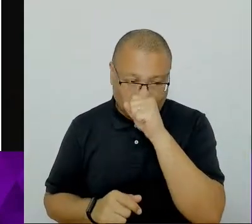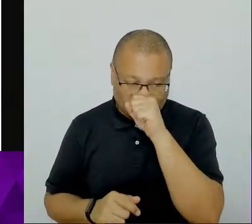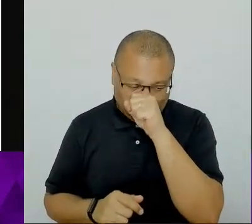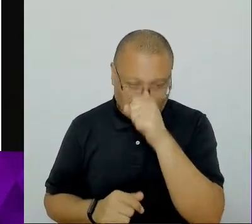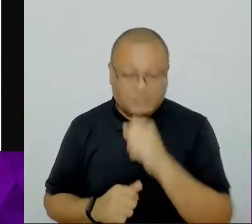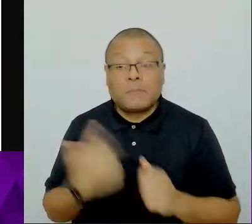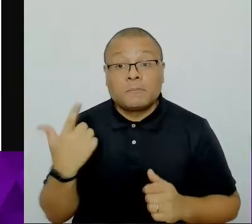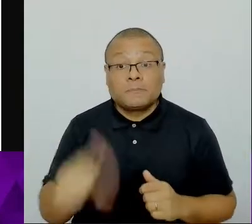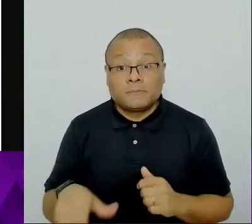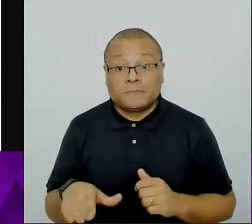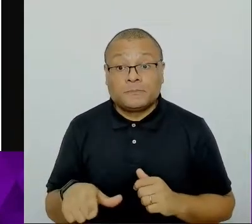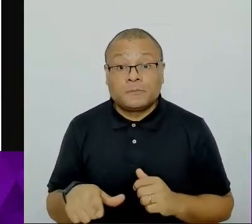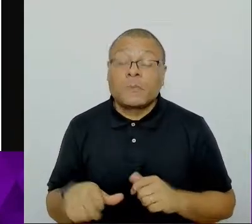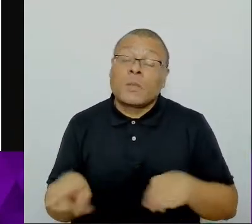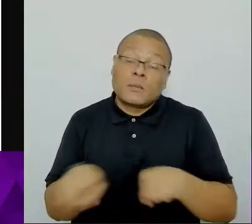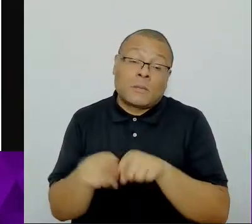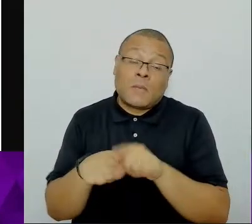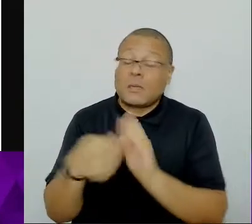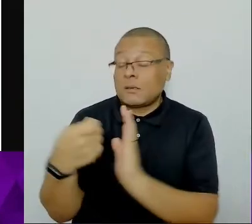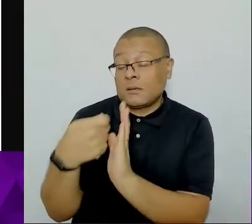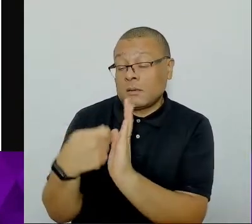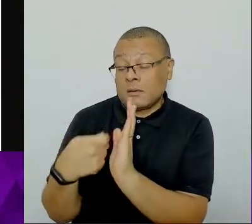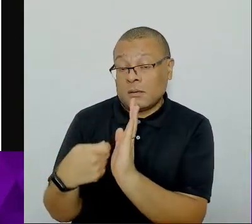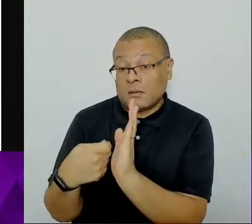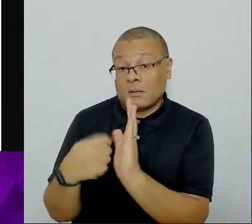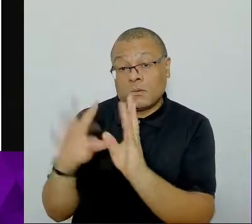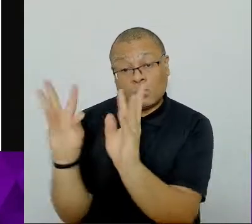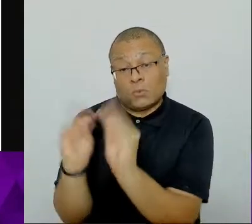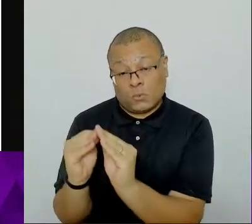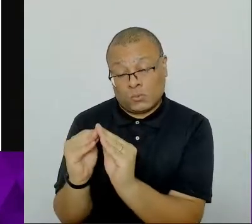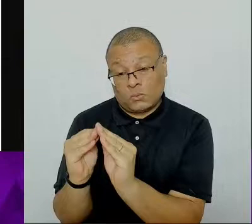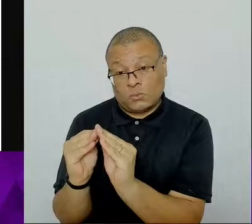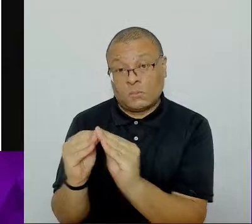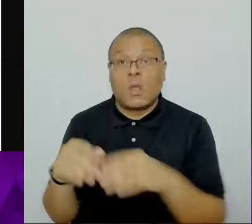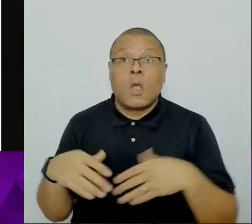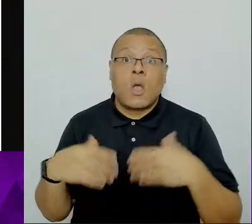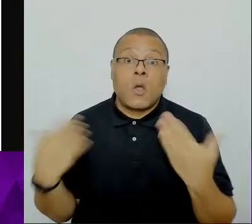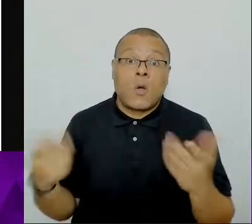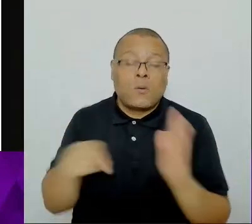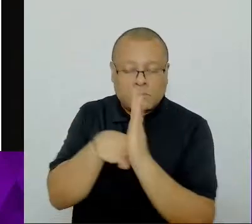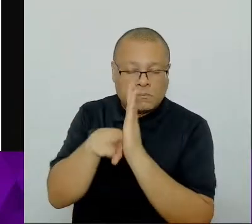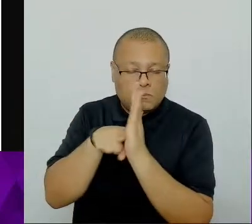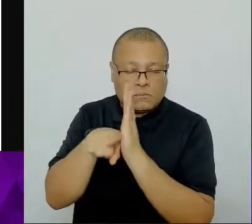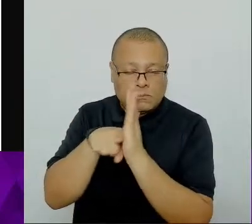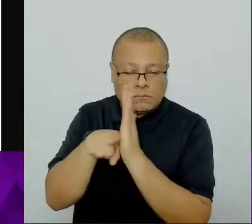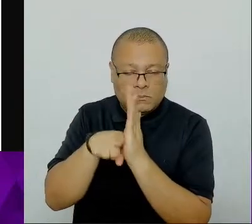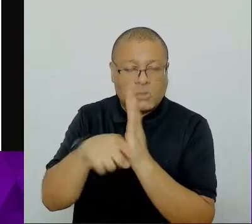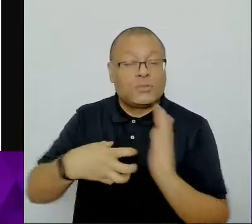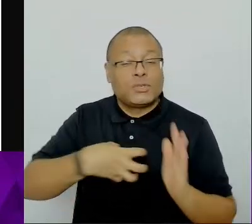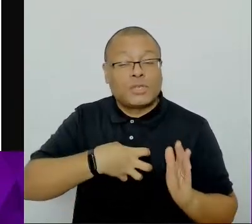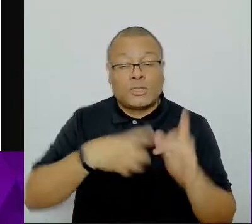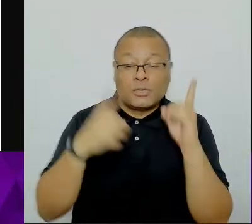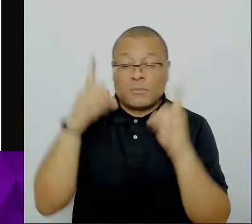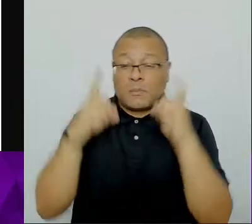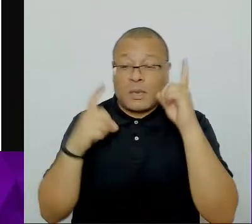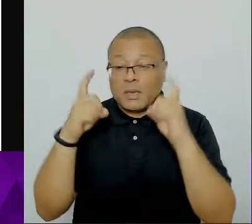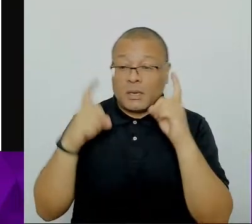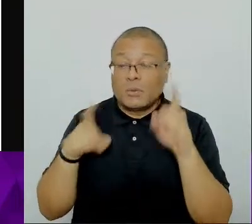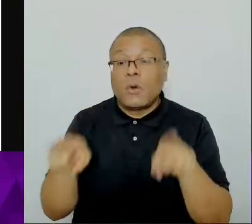de síntese de um documento, uma tarefa de análise de sentimento,